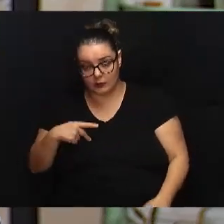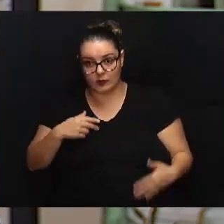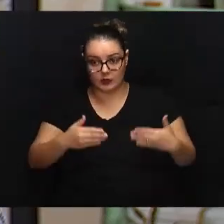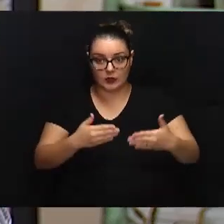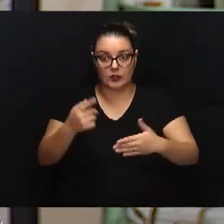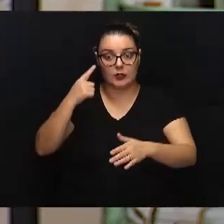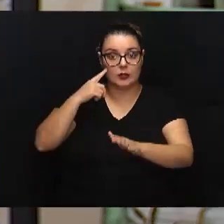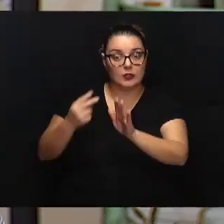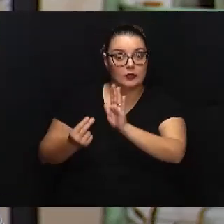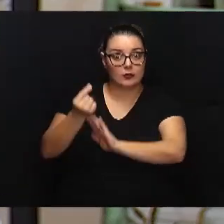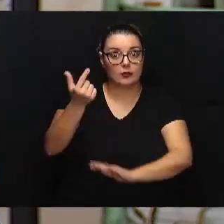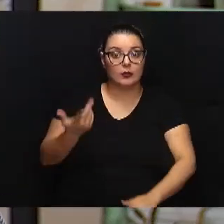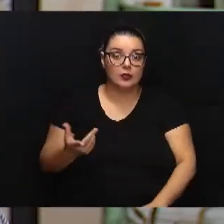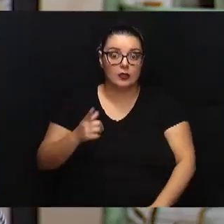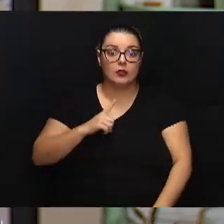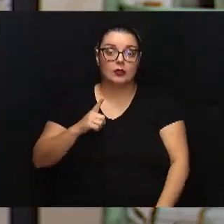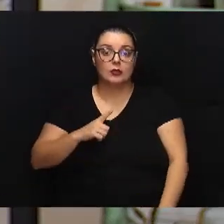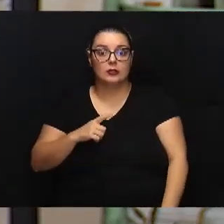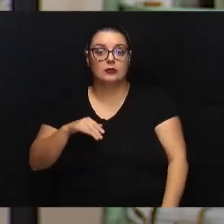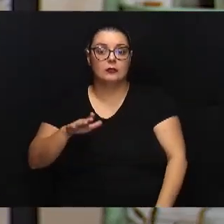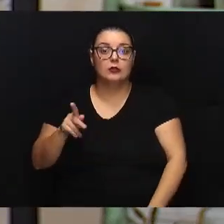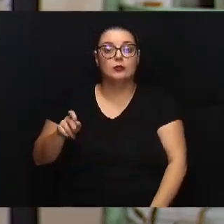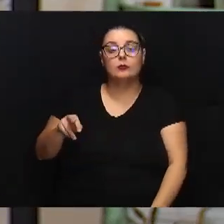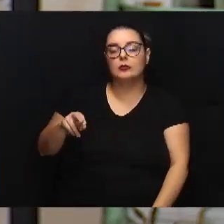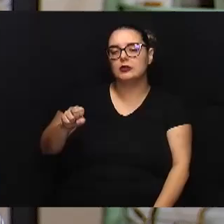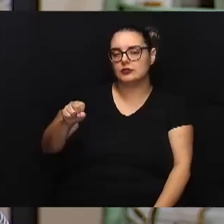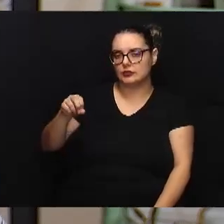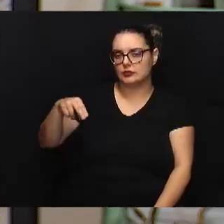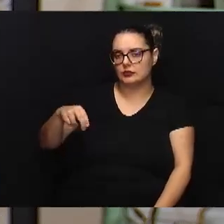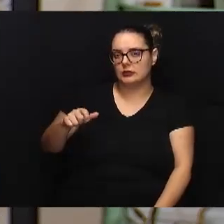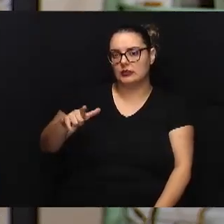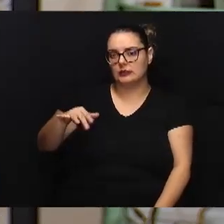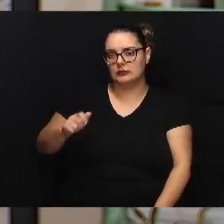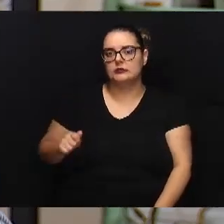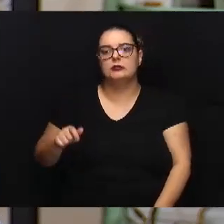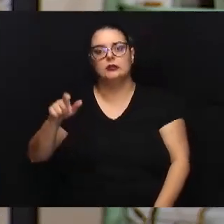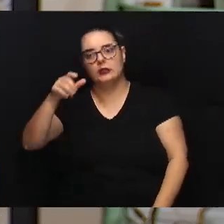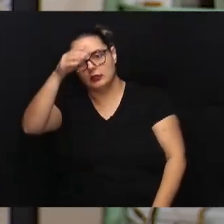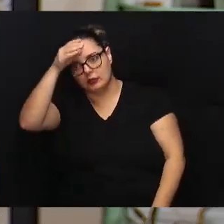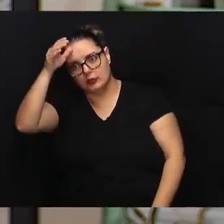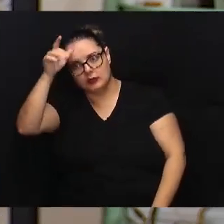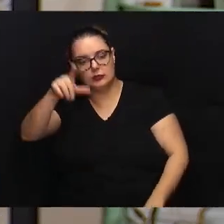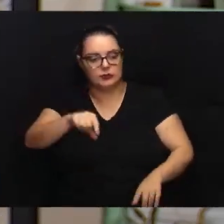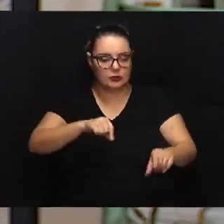A gente tem muito do personalizado, onde o cliente pode escolher o produto, a marca,